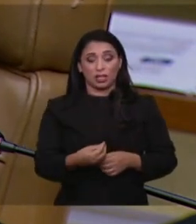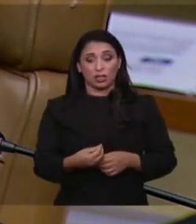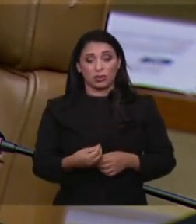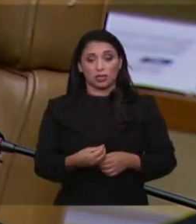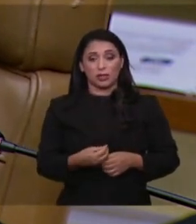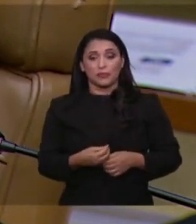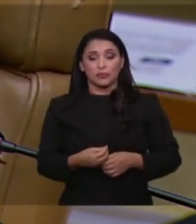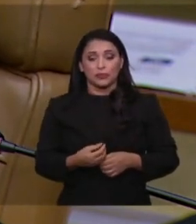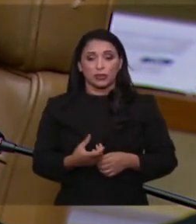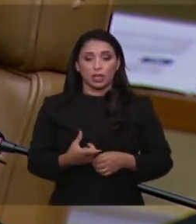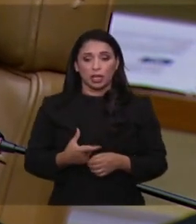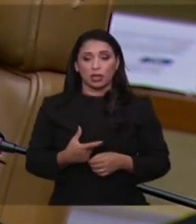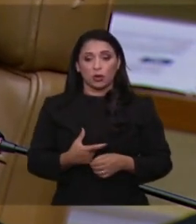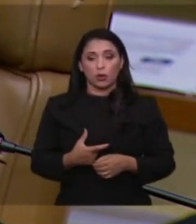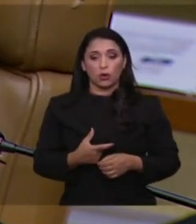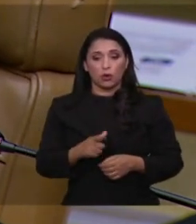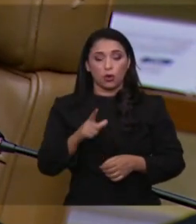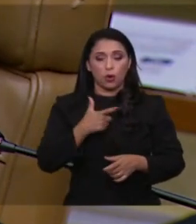outras relações.